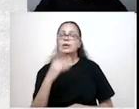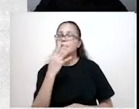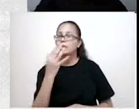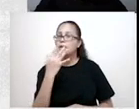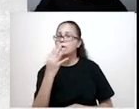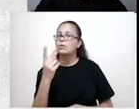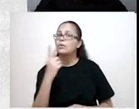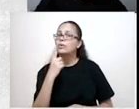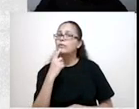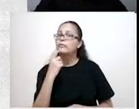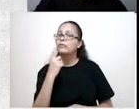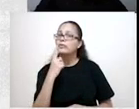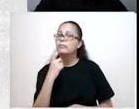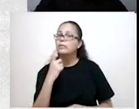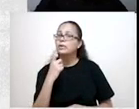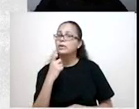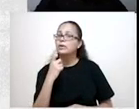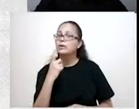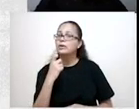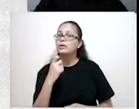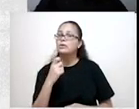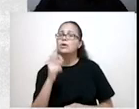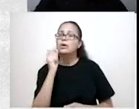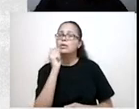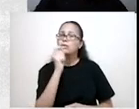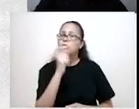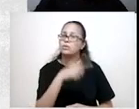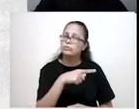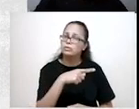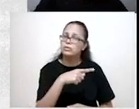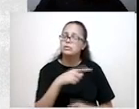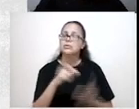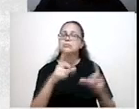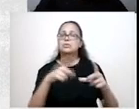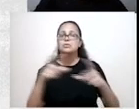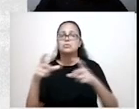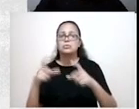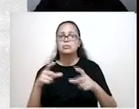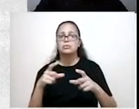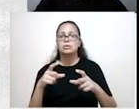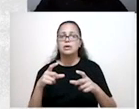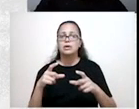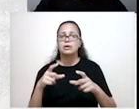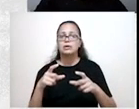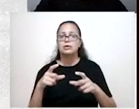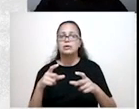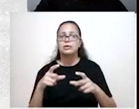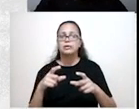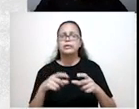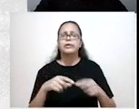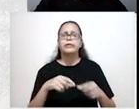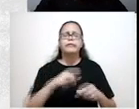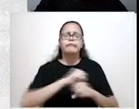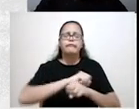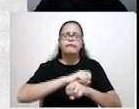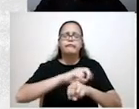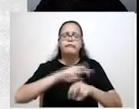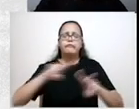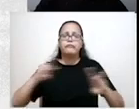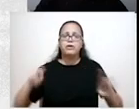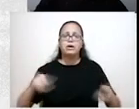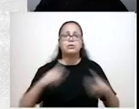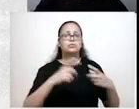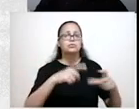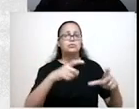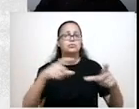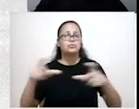as ofensivas do eixo. Então, eles agiram, né, em vários territórios, ok?